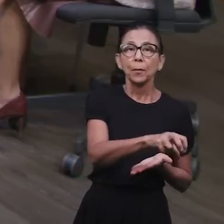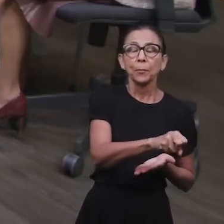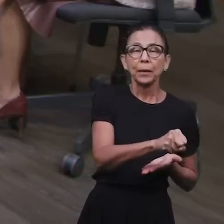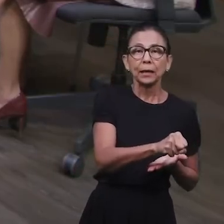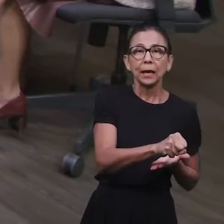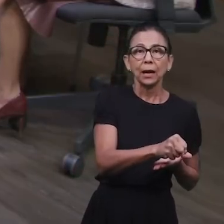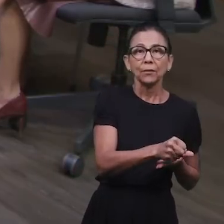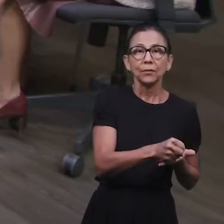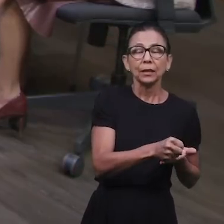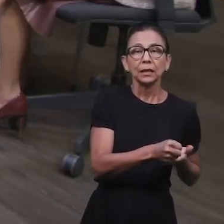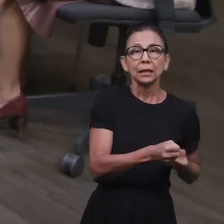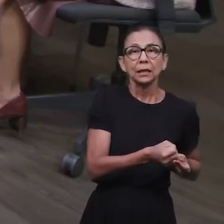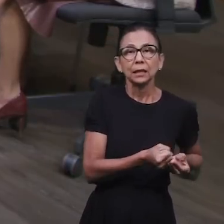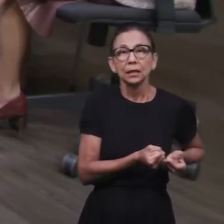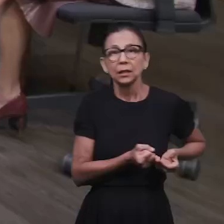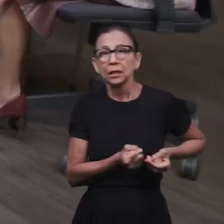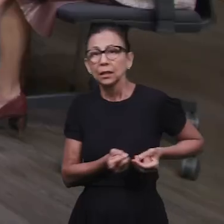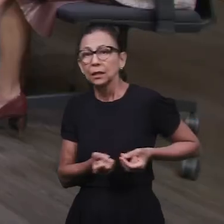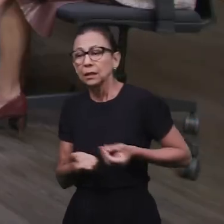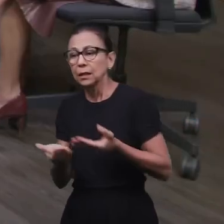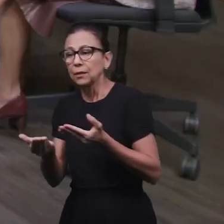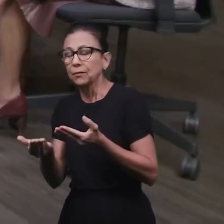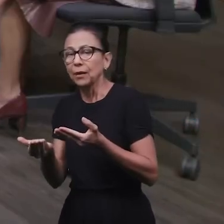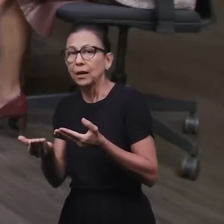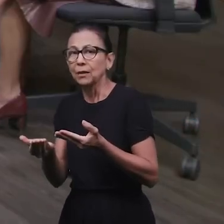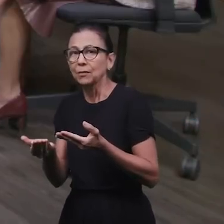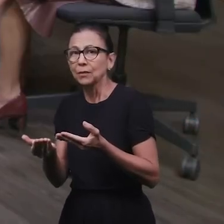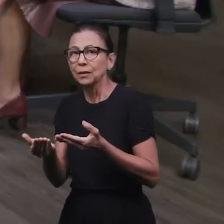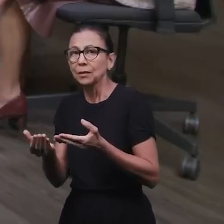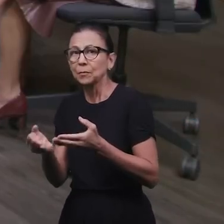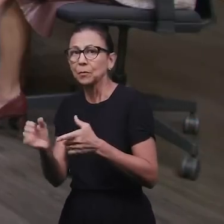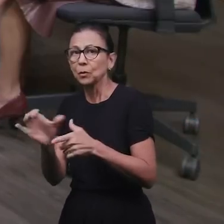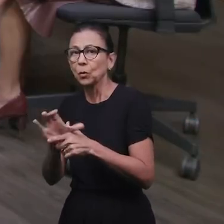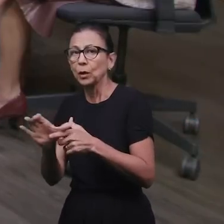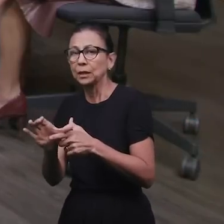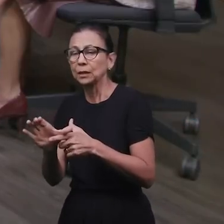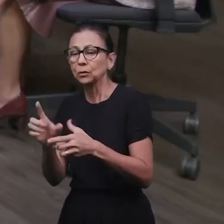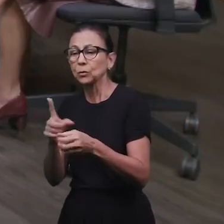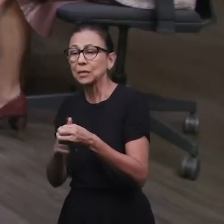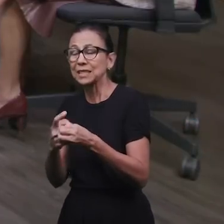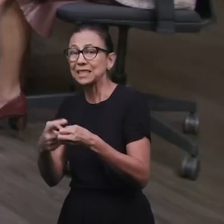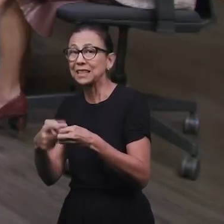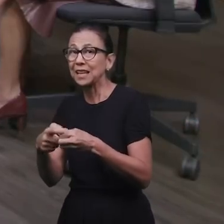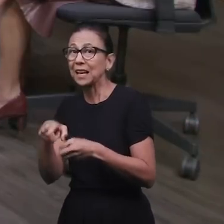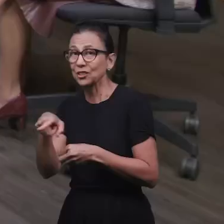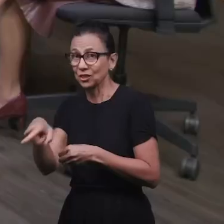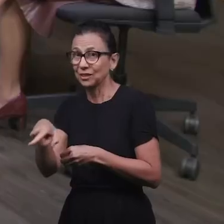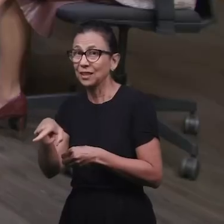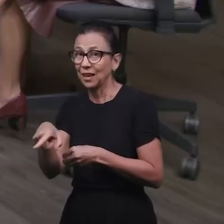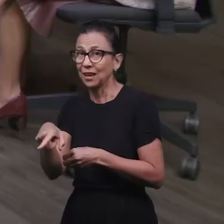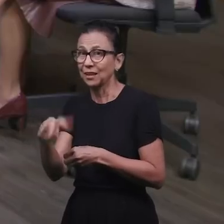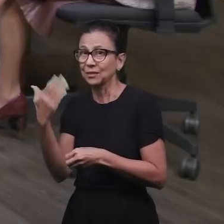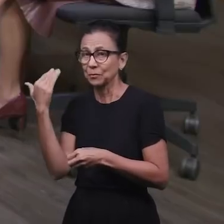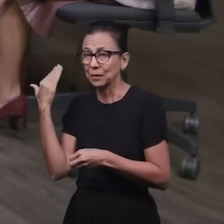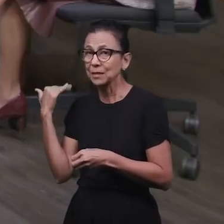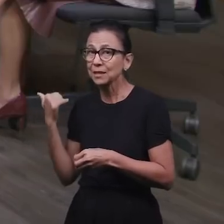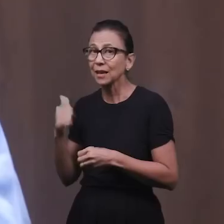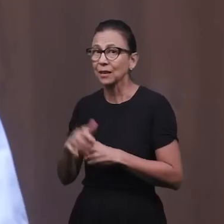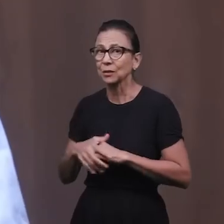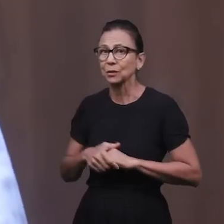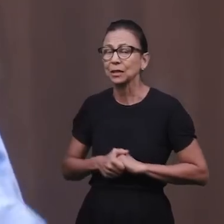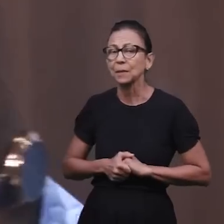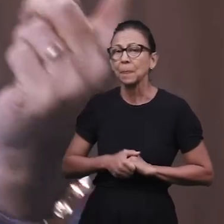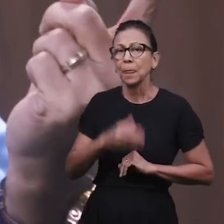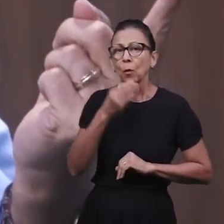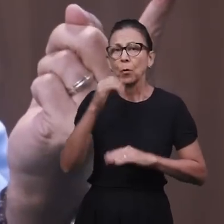época, e o açougueiro dissesse assim, hoje nós temos promoção, você podia saber que era carne